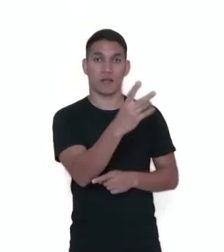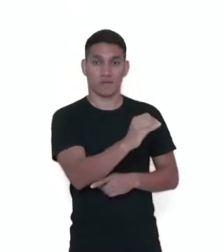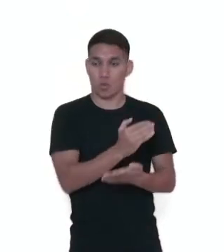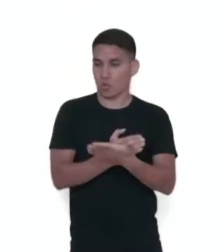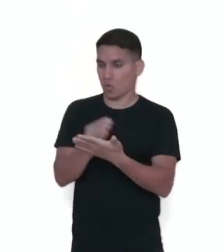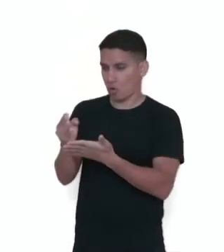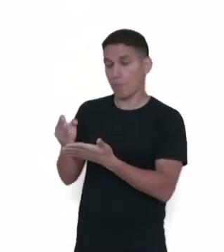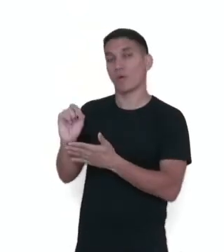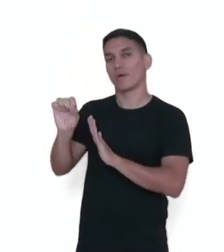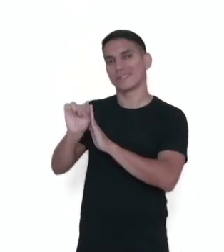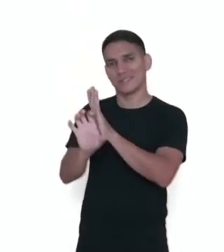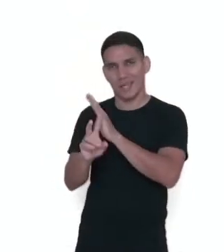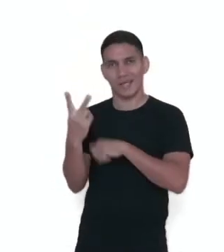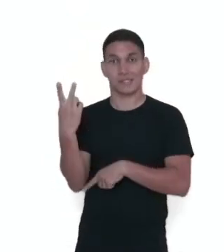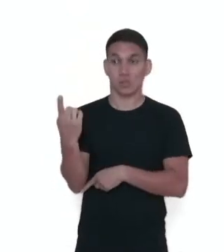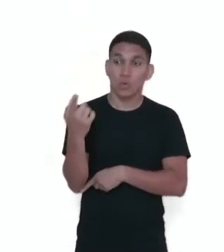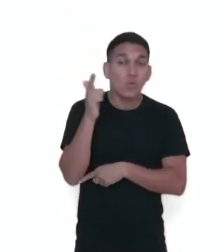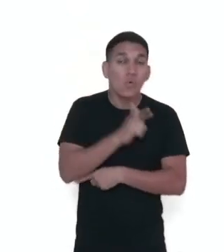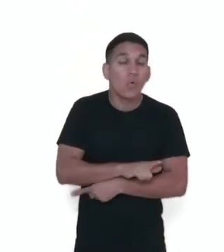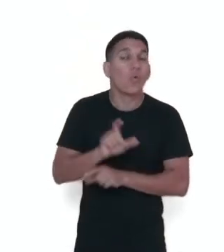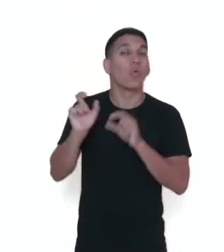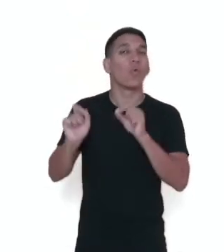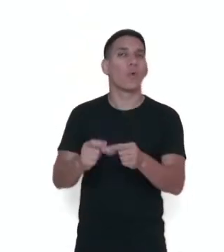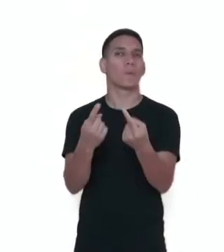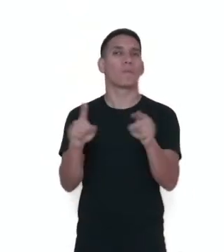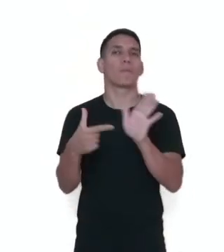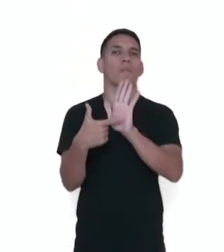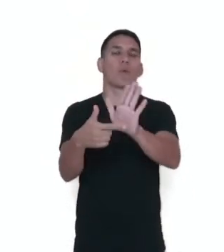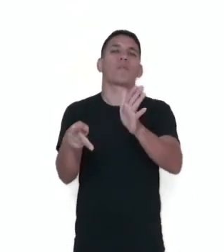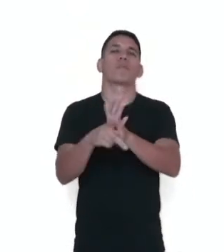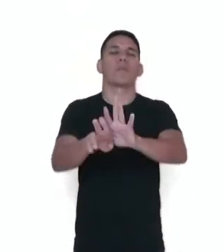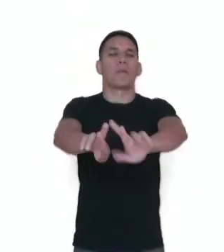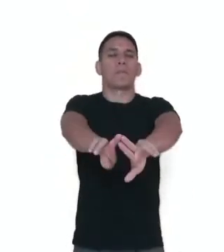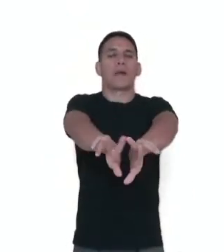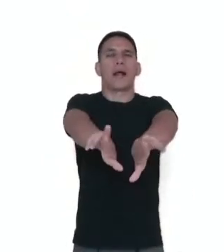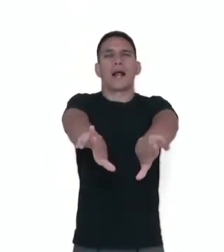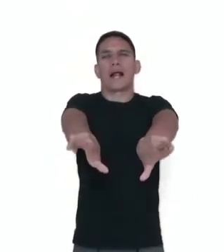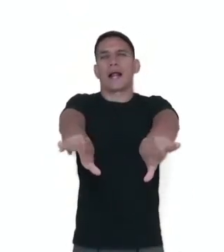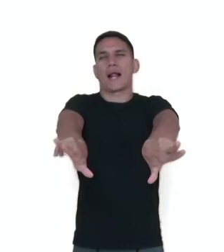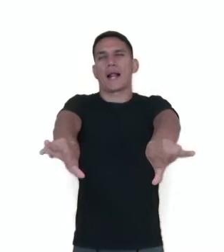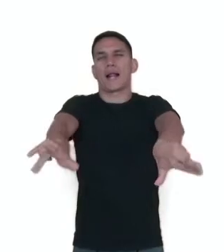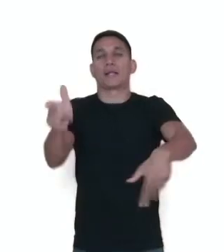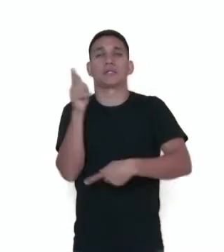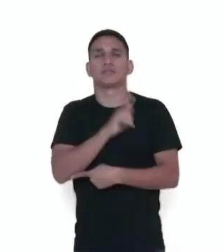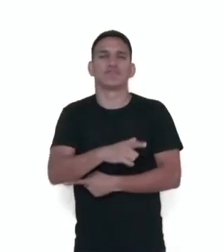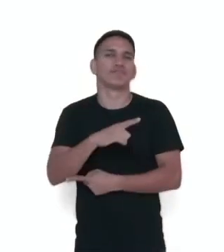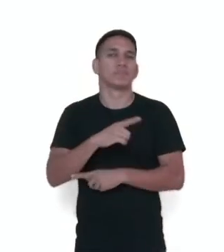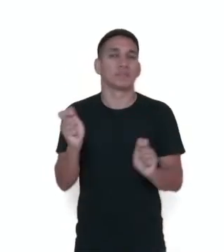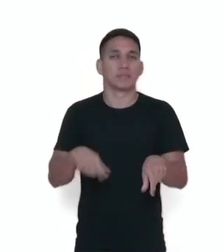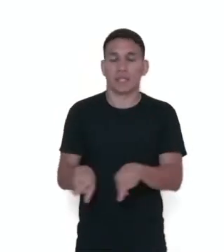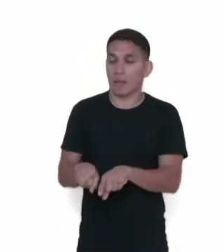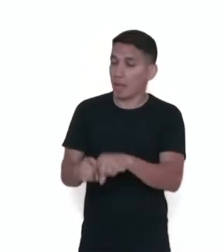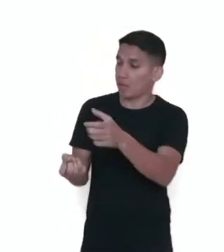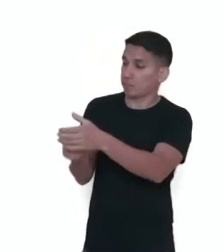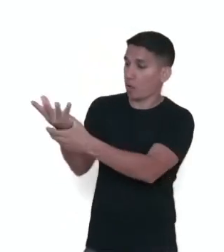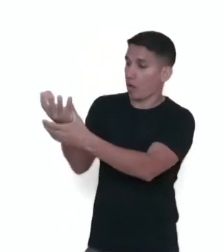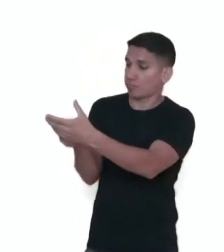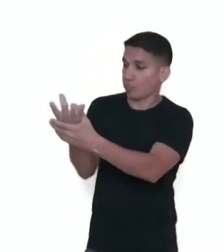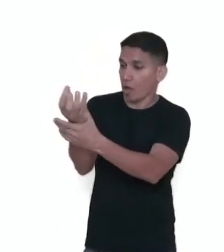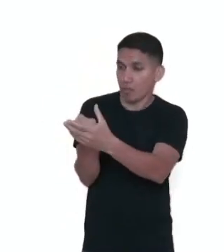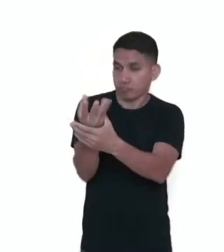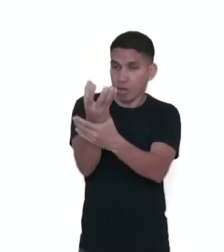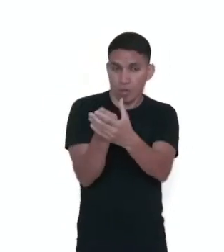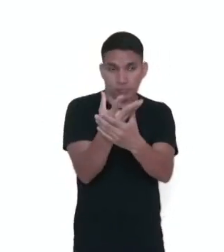do século XXI representam o tempo de diversidade, pluralidade e surgimento de outras possibilidades